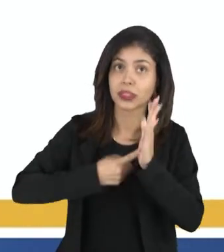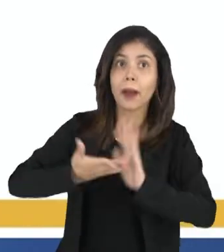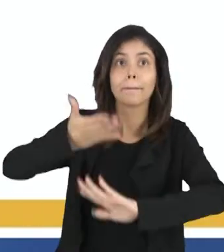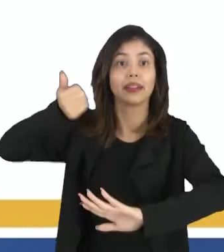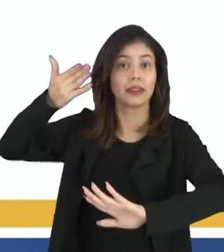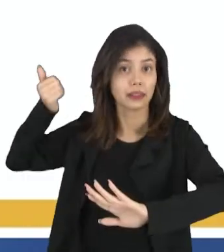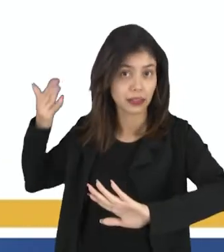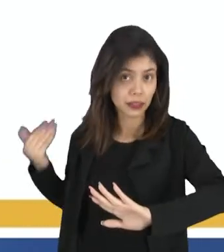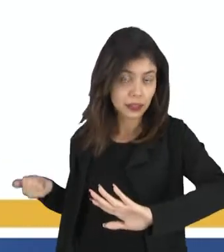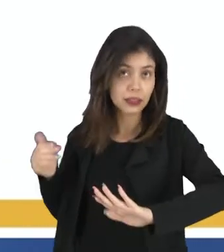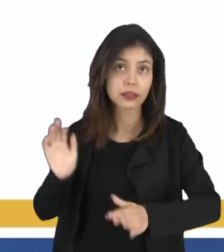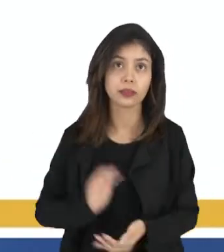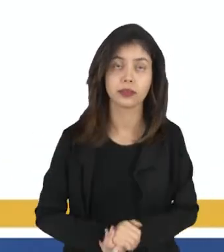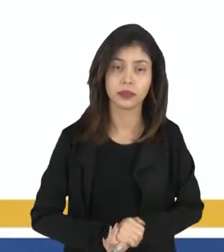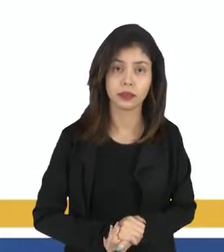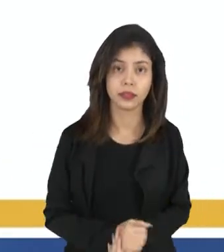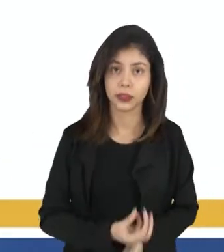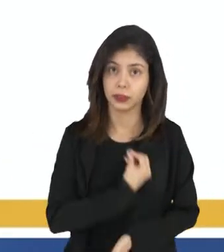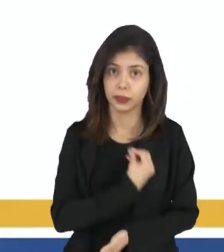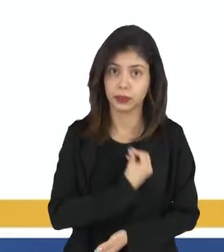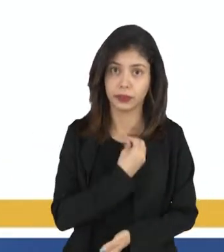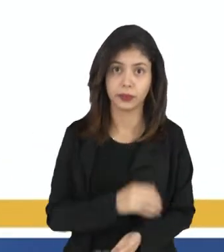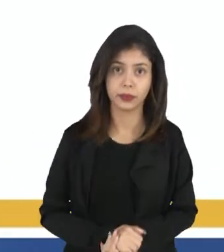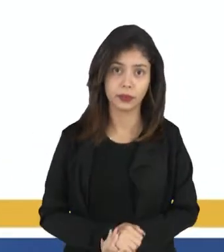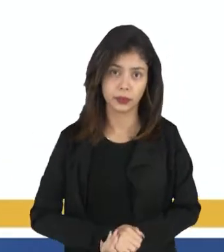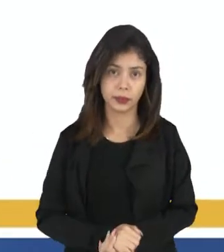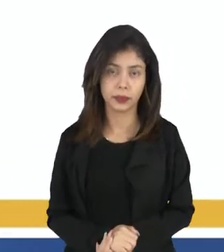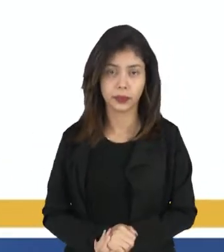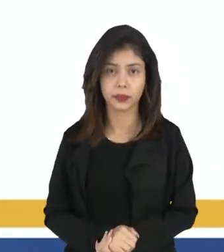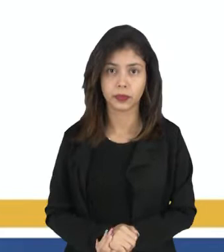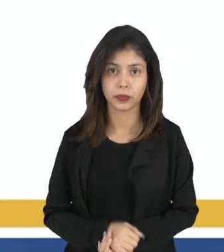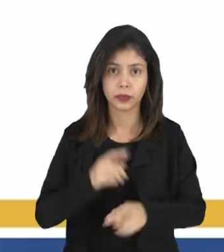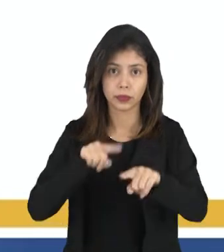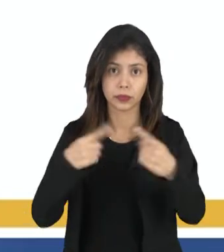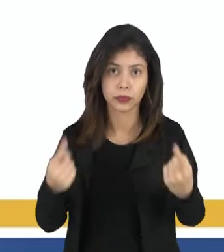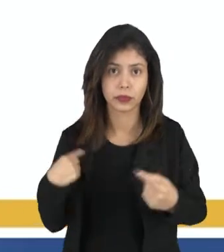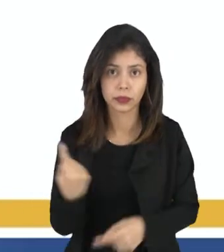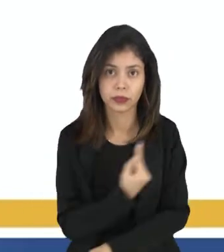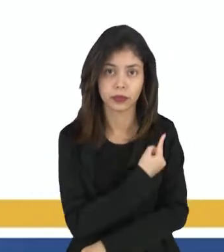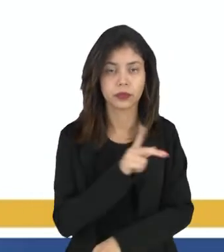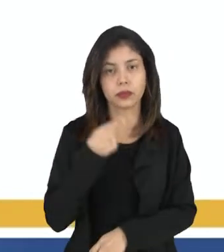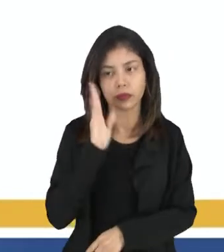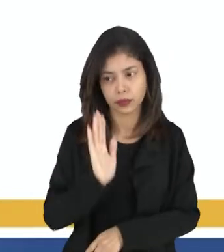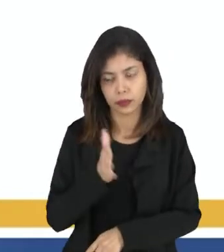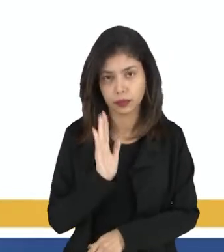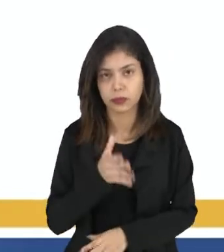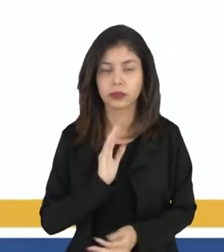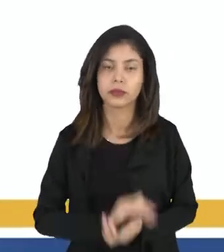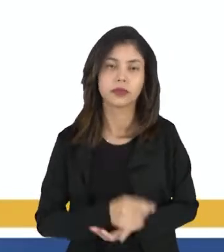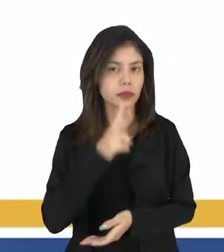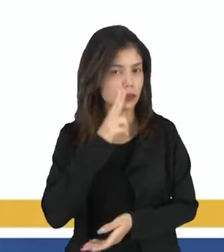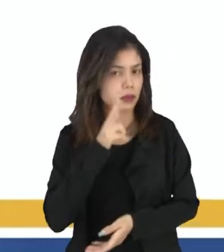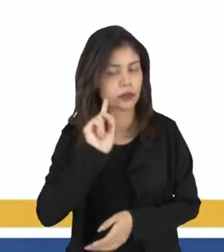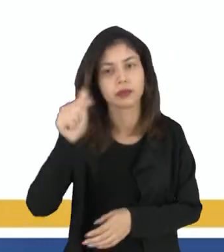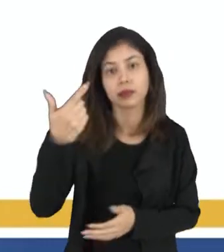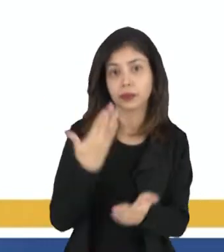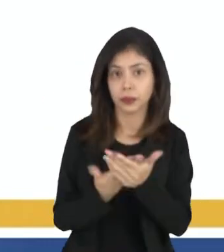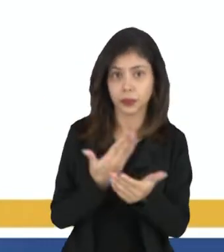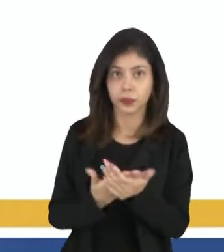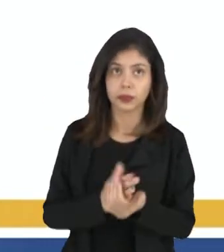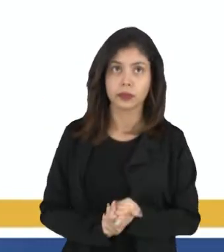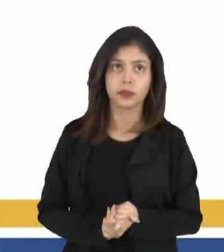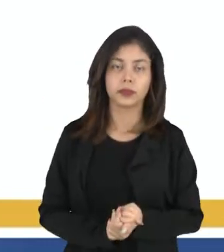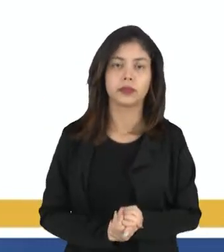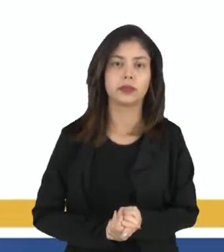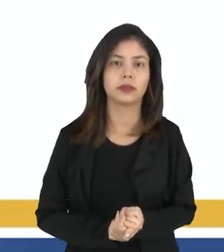entre o passado e o presente. Mas isso nós, como eu já falei, nós vamos ver mais na próxima aula, tá bom?